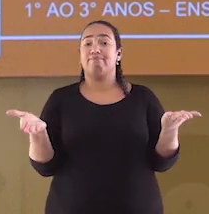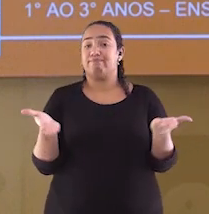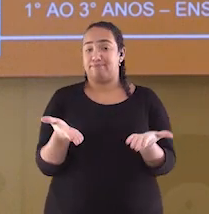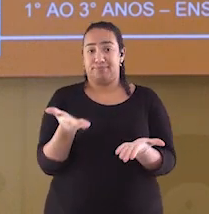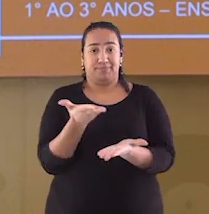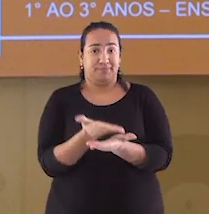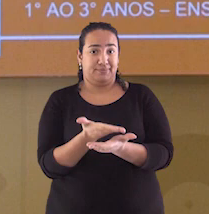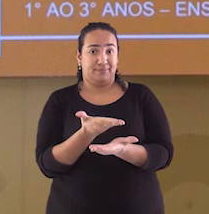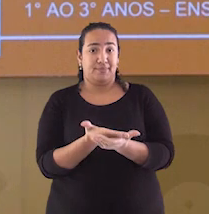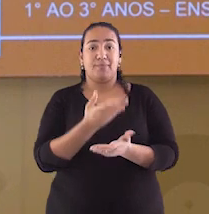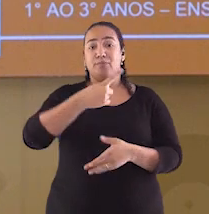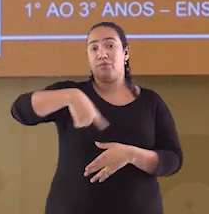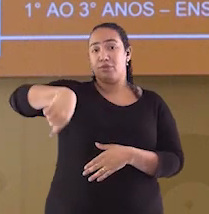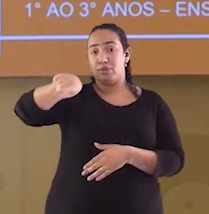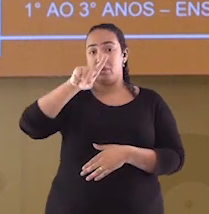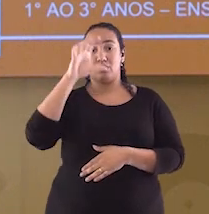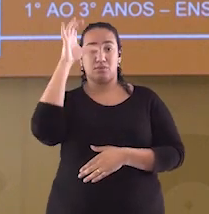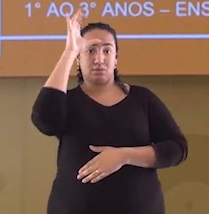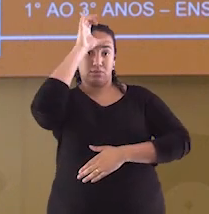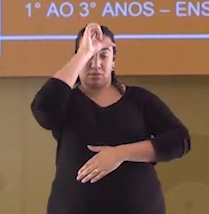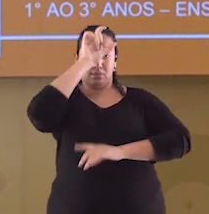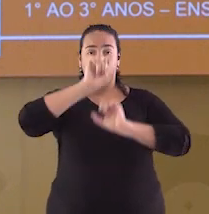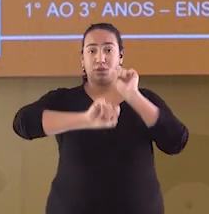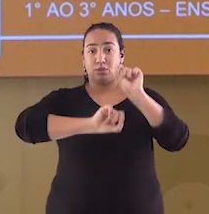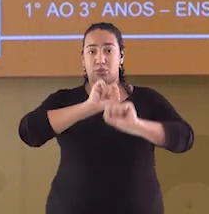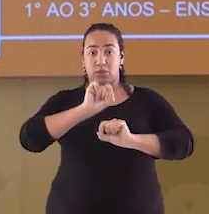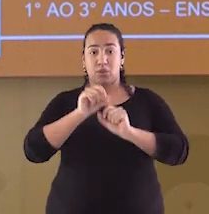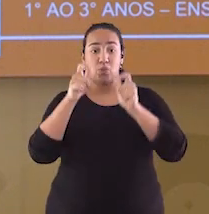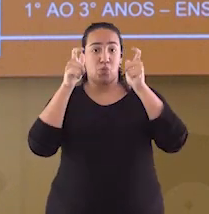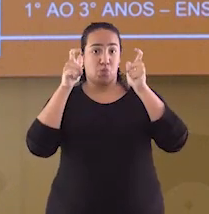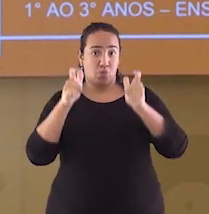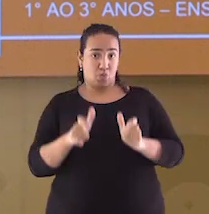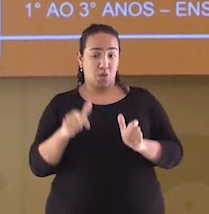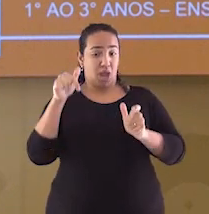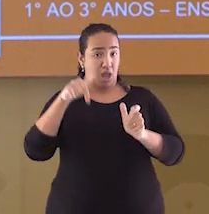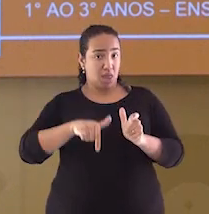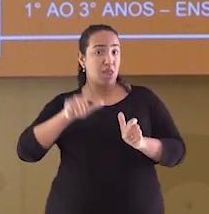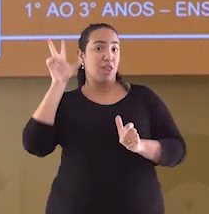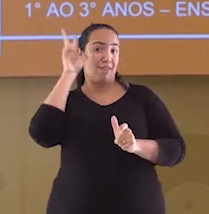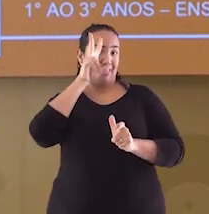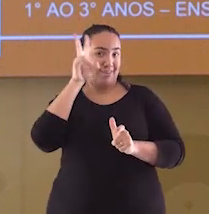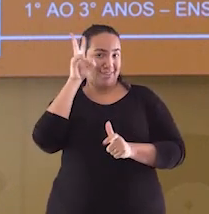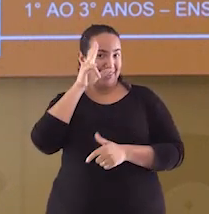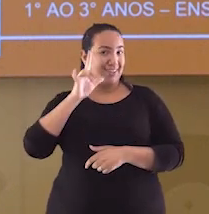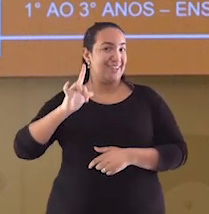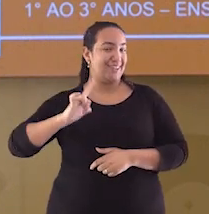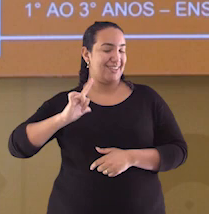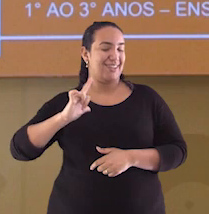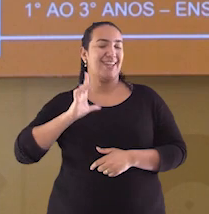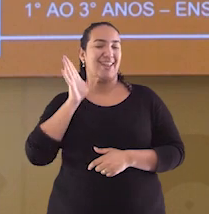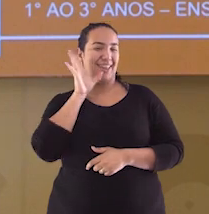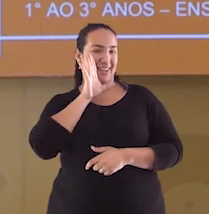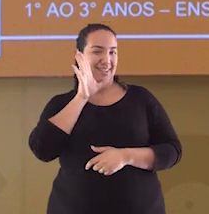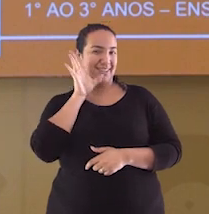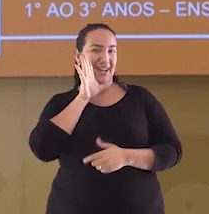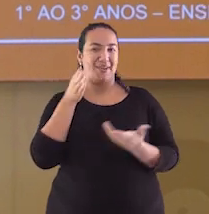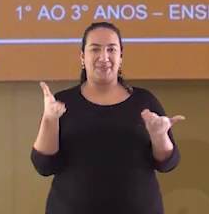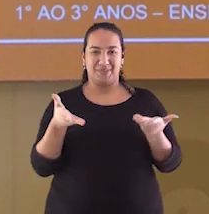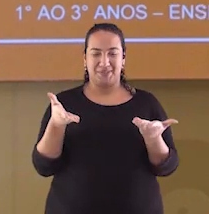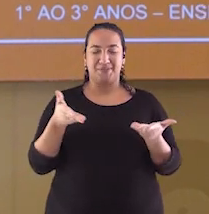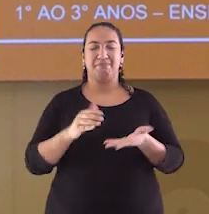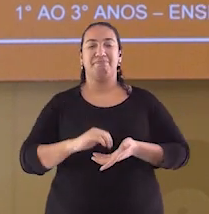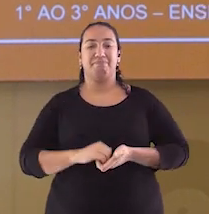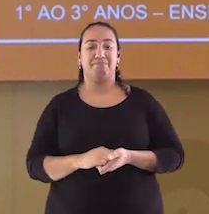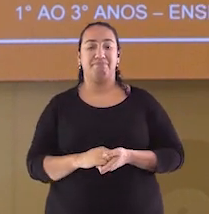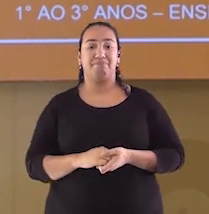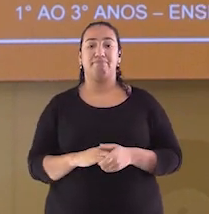de hoje, vamos aprender que o lugar onde vivemos tem história. Vai ser bem legal.